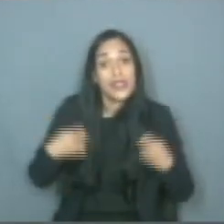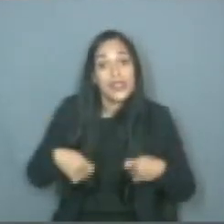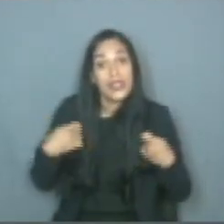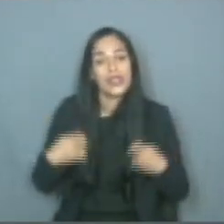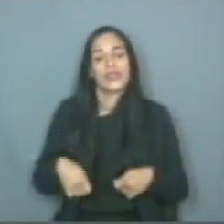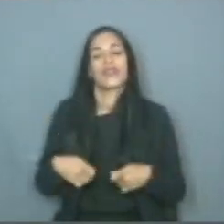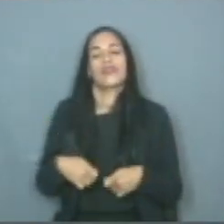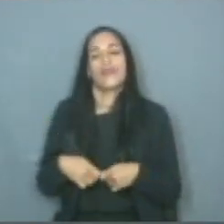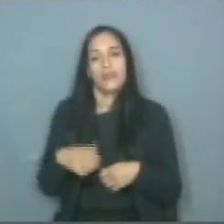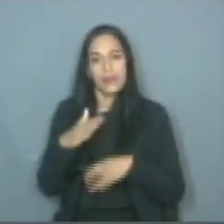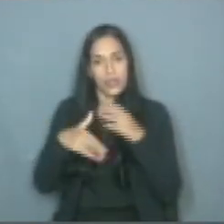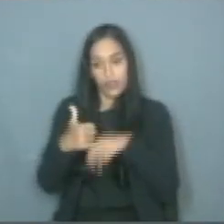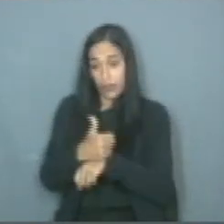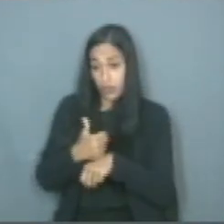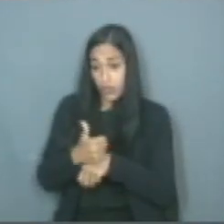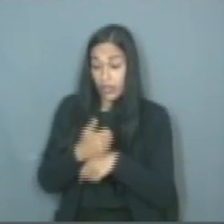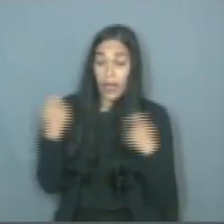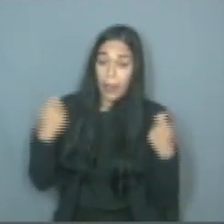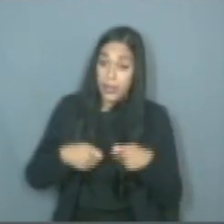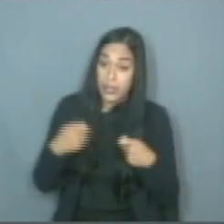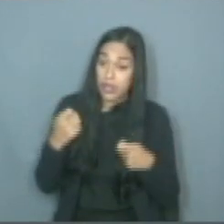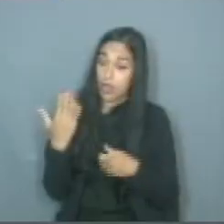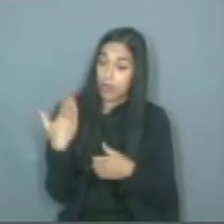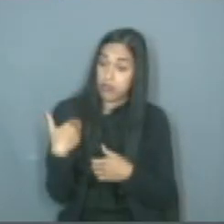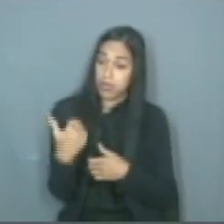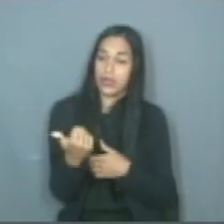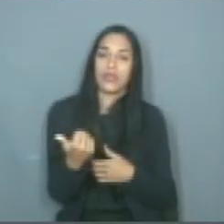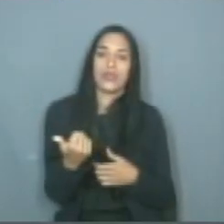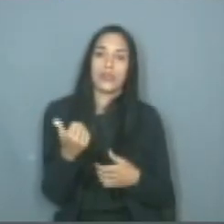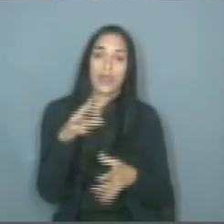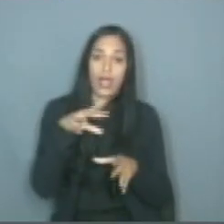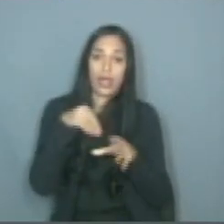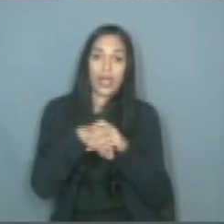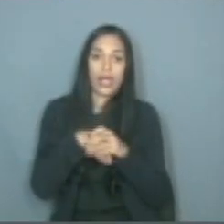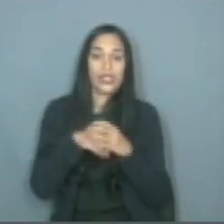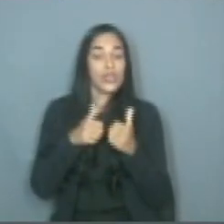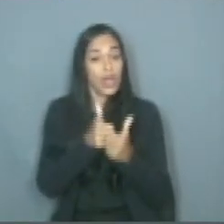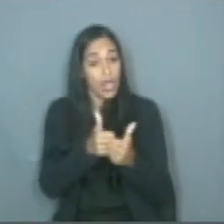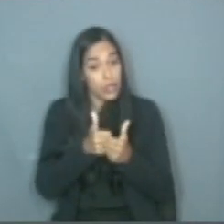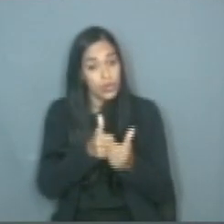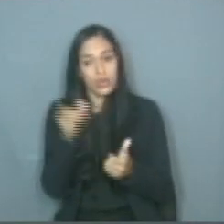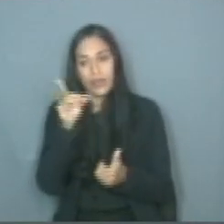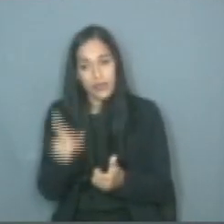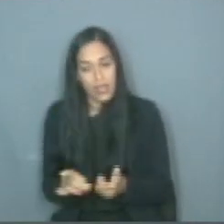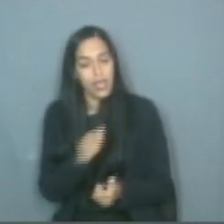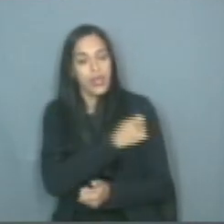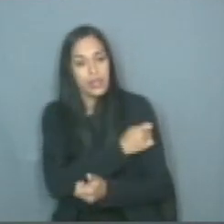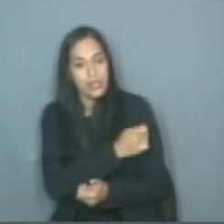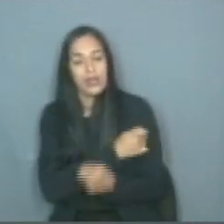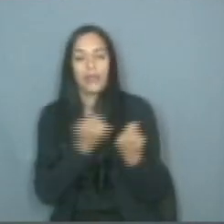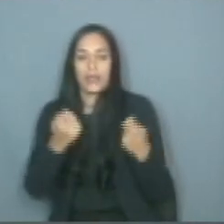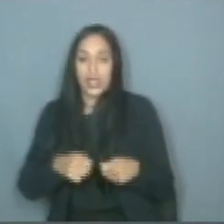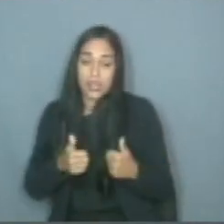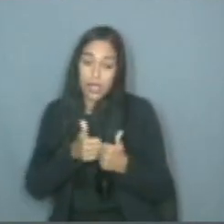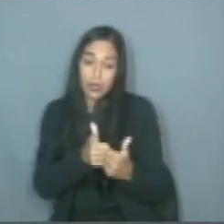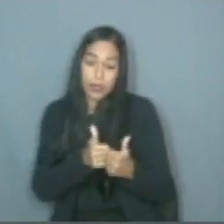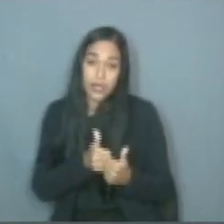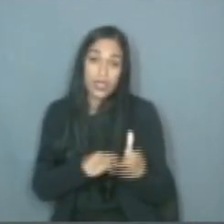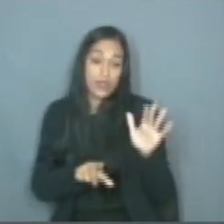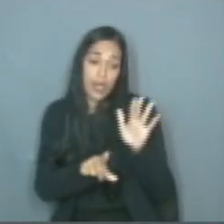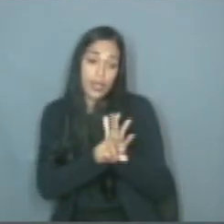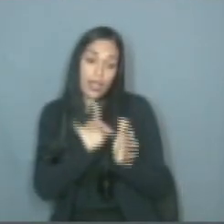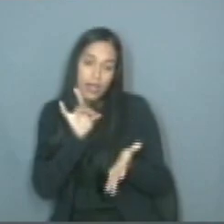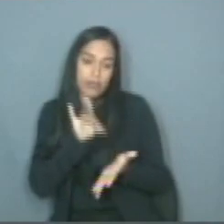não vai aqui negar nem botar pano quente. Eles precisam estar com acompanhamento. Isso é a legalidade, isso